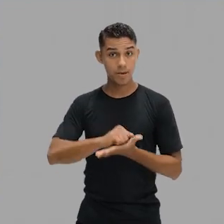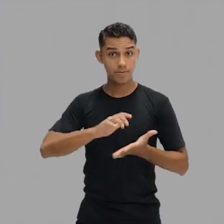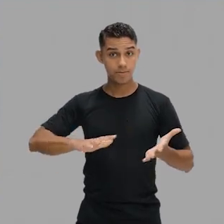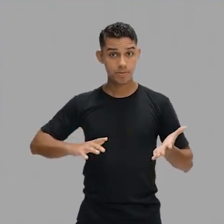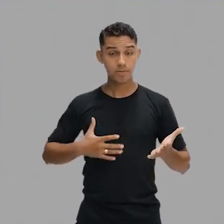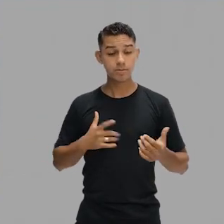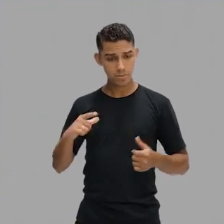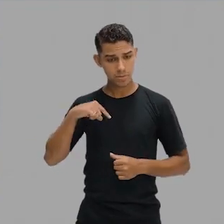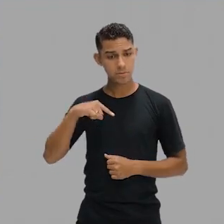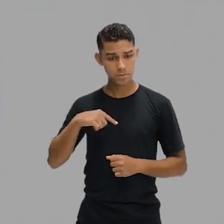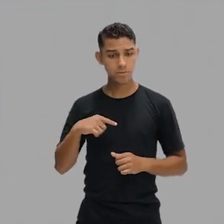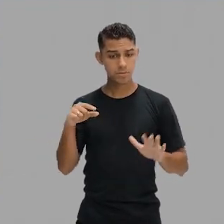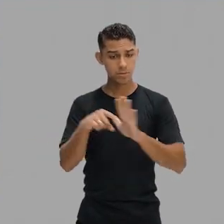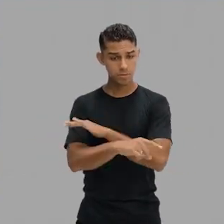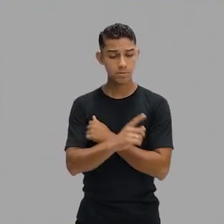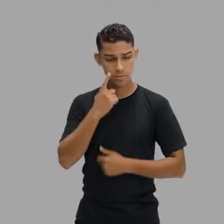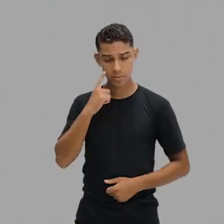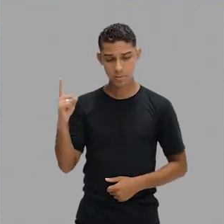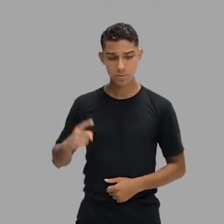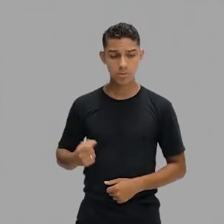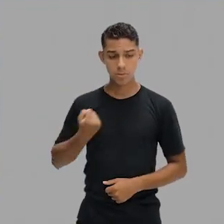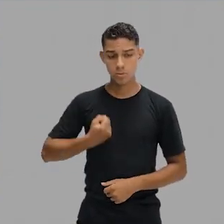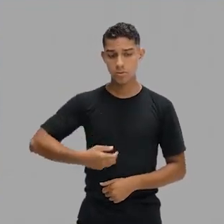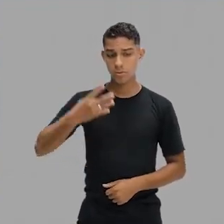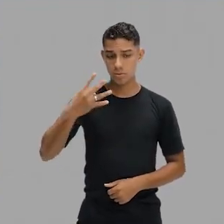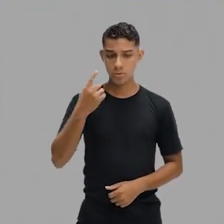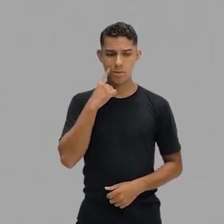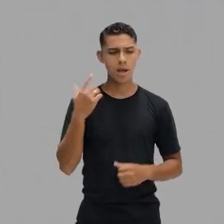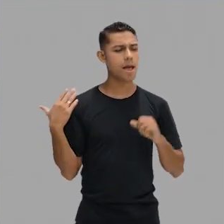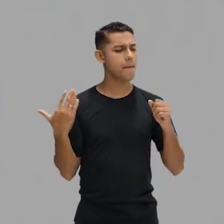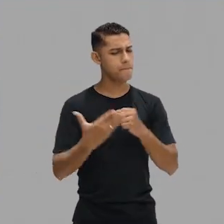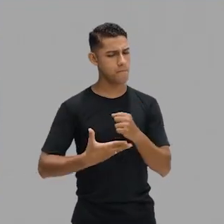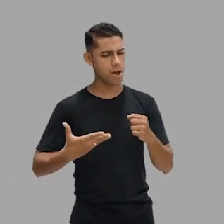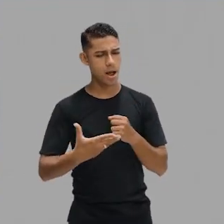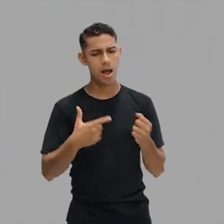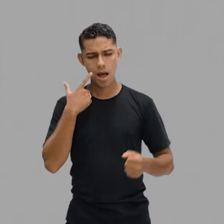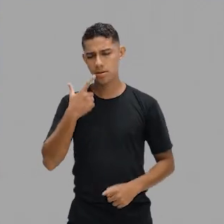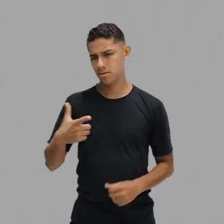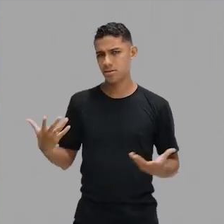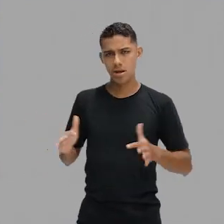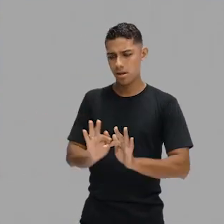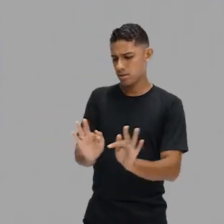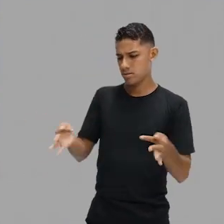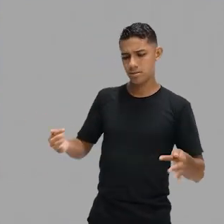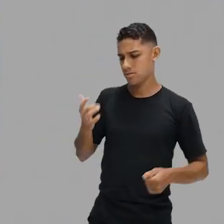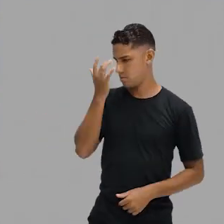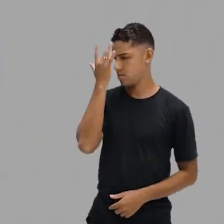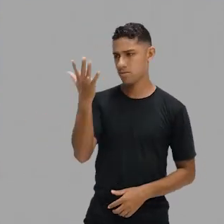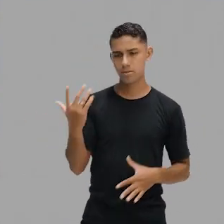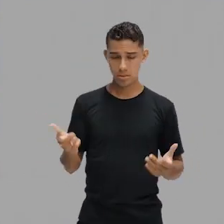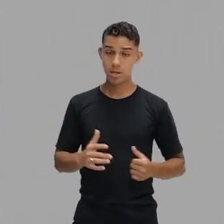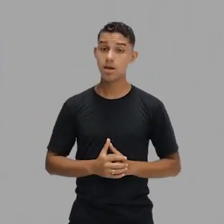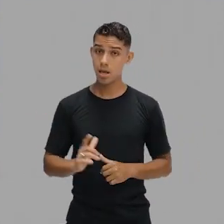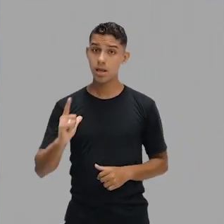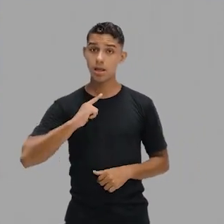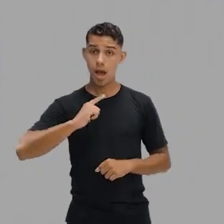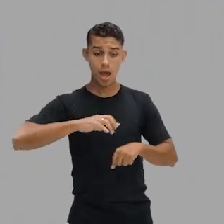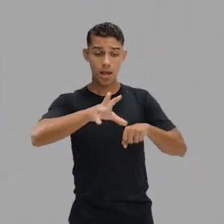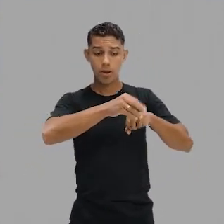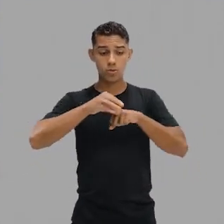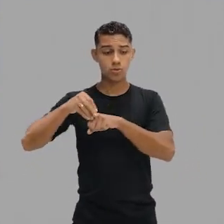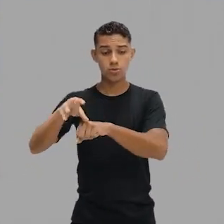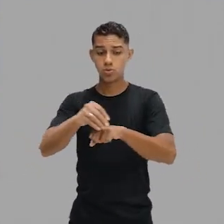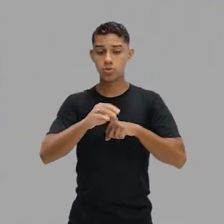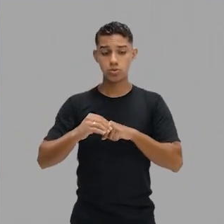aqui. Essa questão ela é extremamente básica. Nós sabemos que existem conhecimentos,